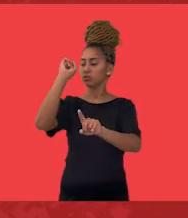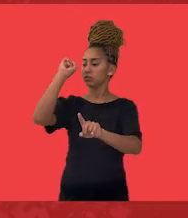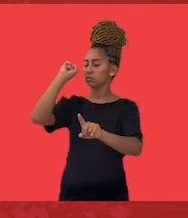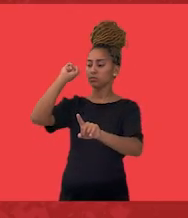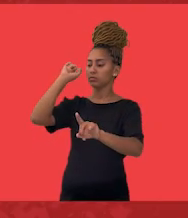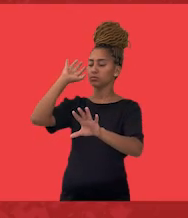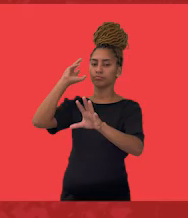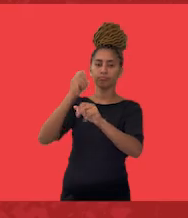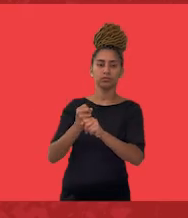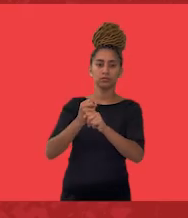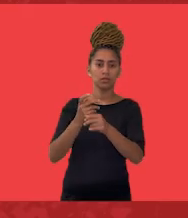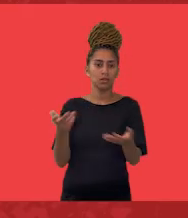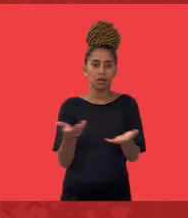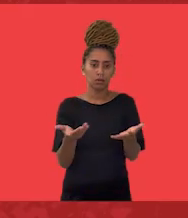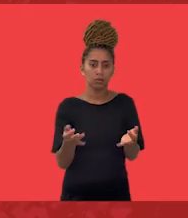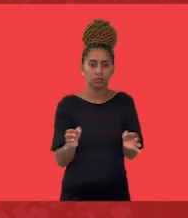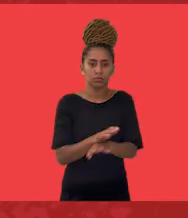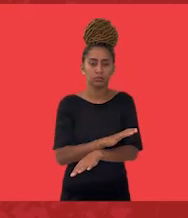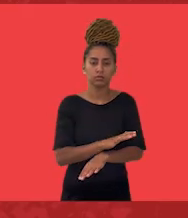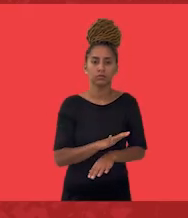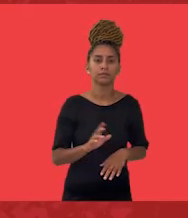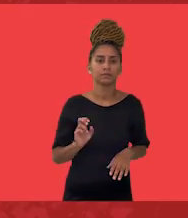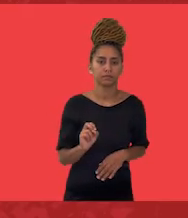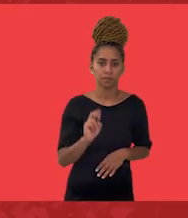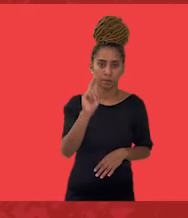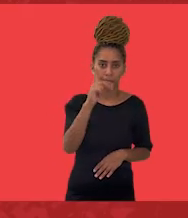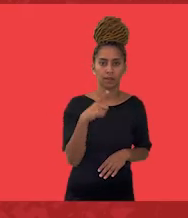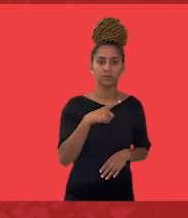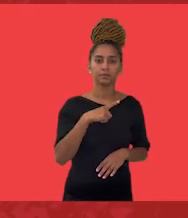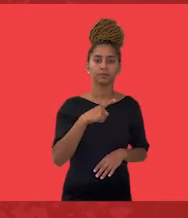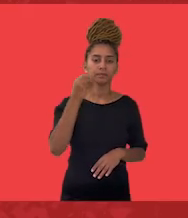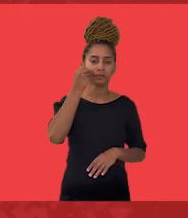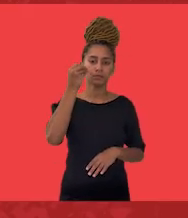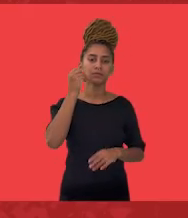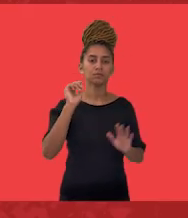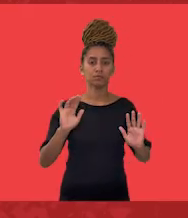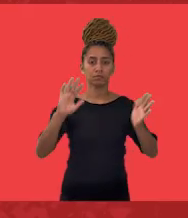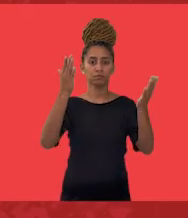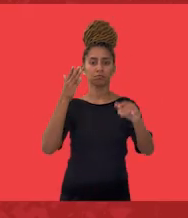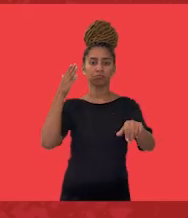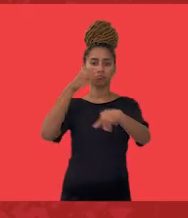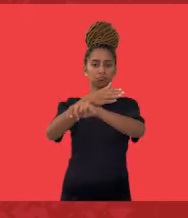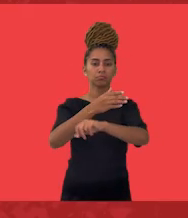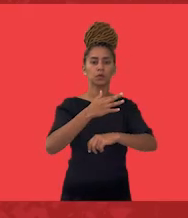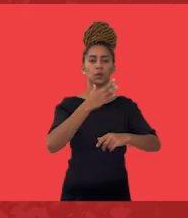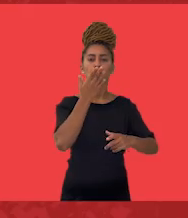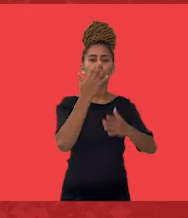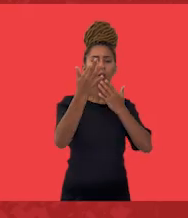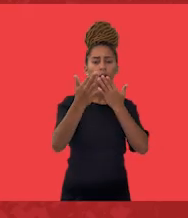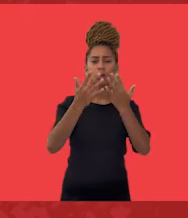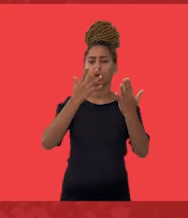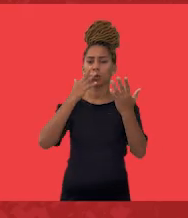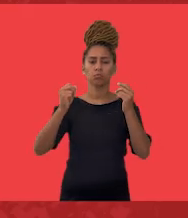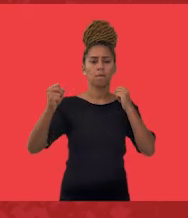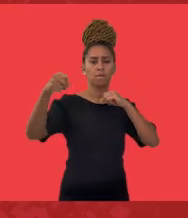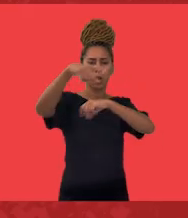faces coradas que tem por amigo um pombo, que também faz vezes de correio,